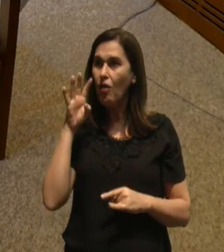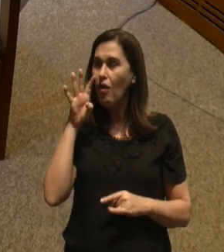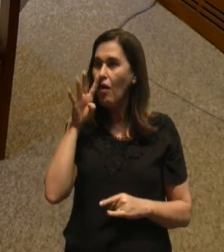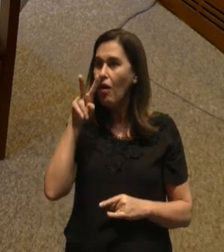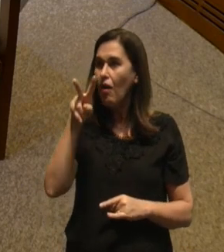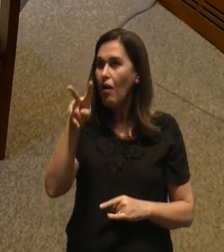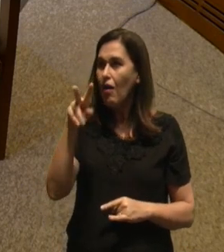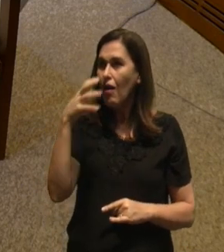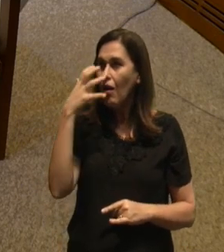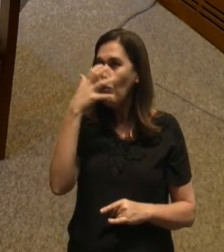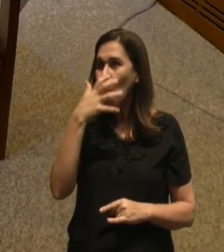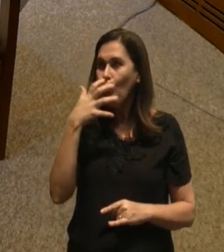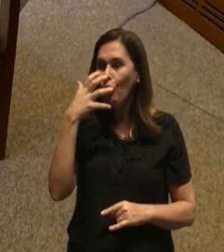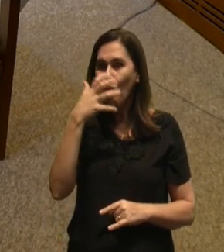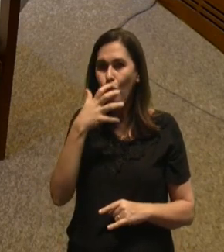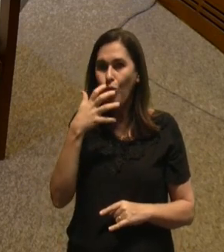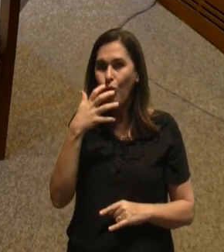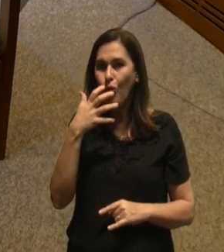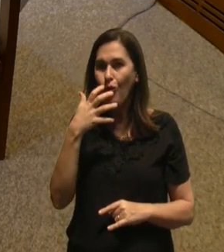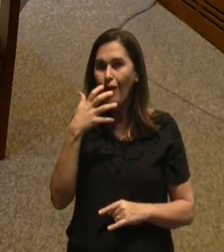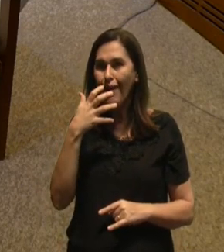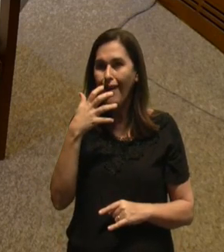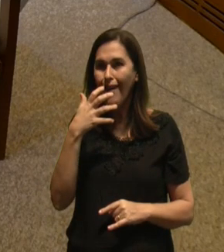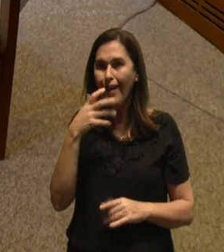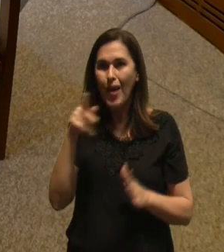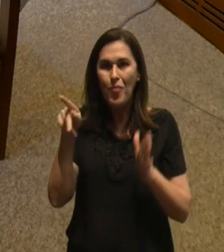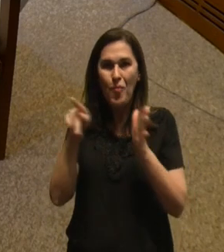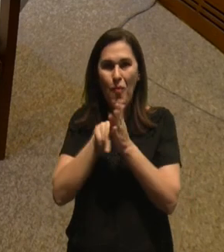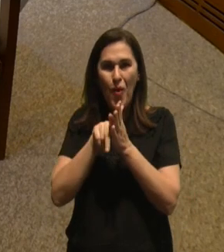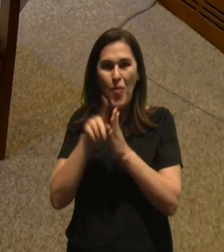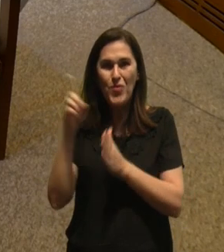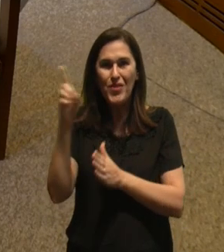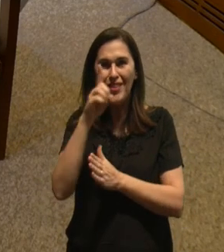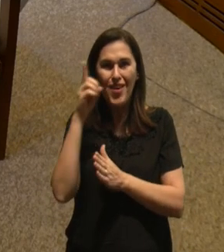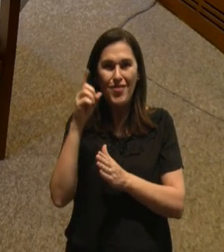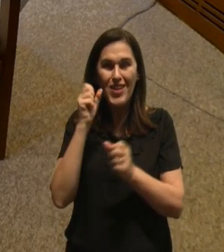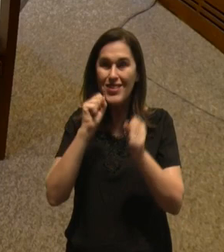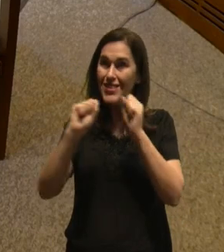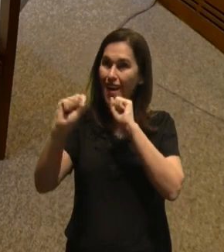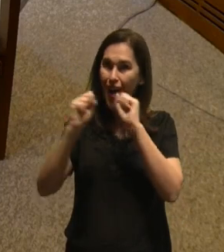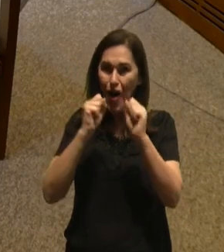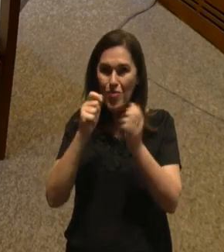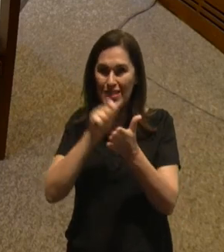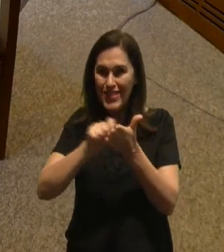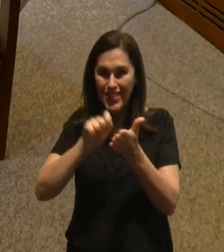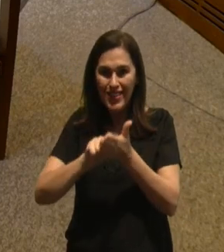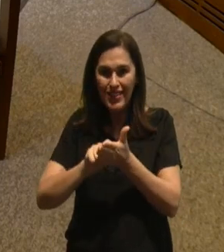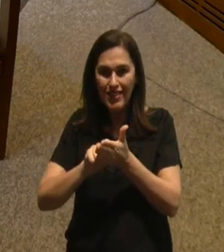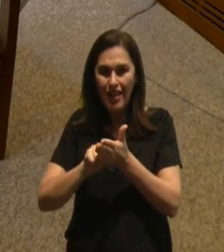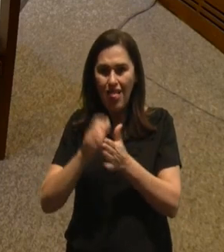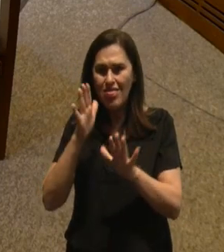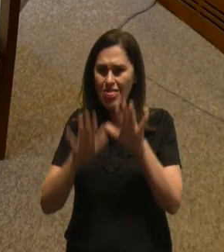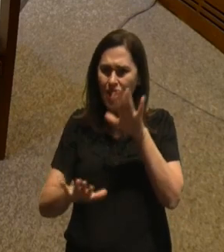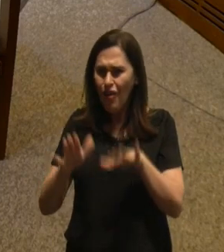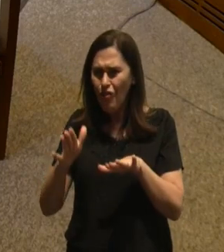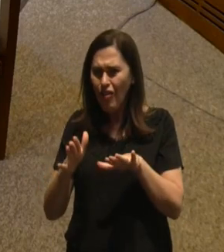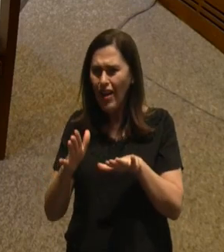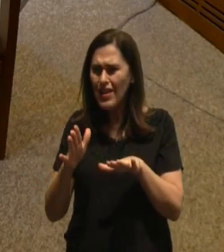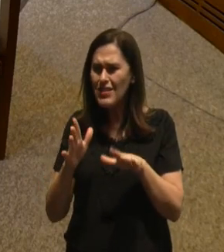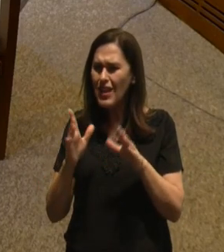música, Palavras de Davi. E talvez muitos estejam numa caverna, assim como